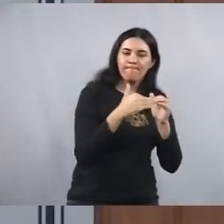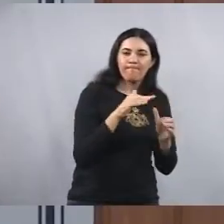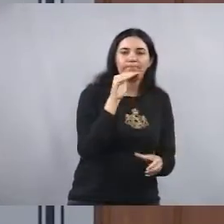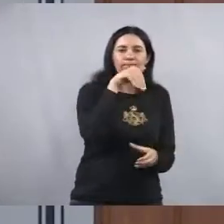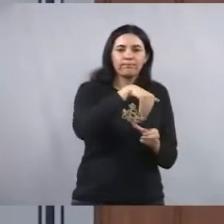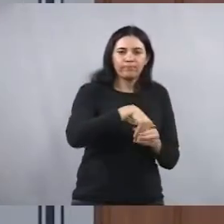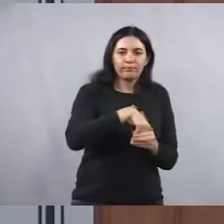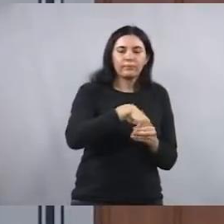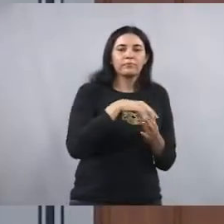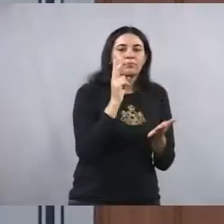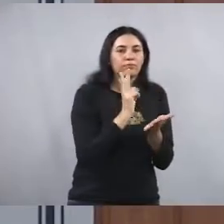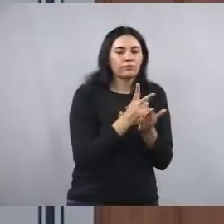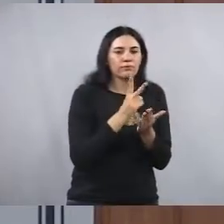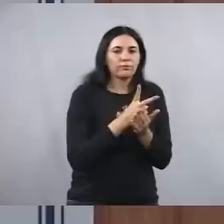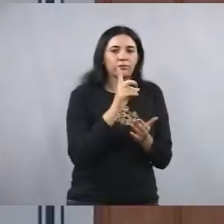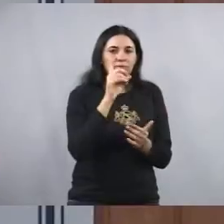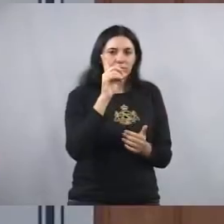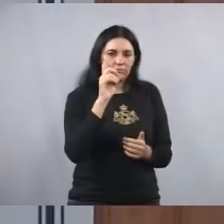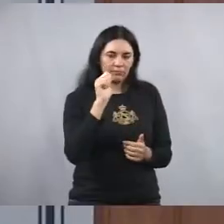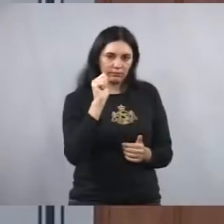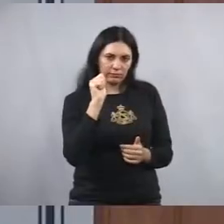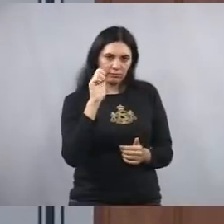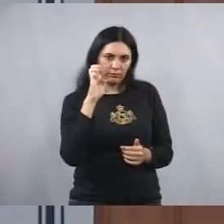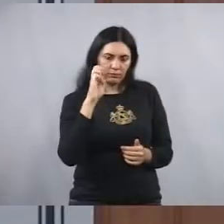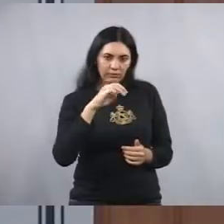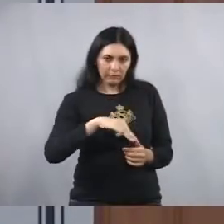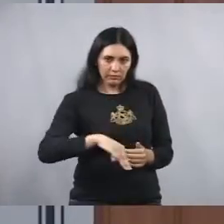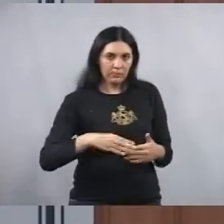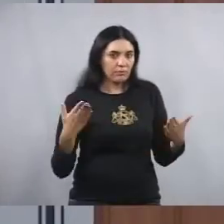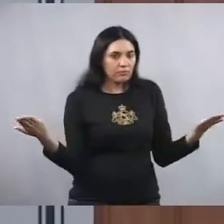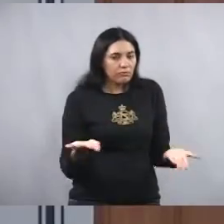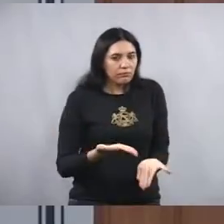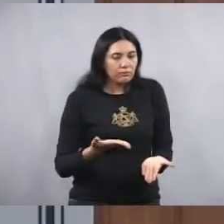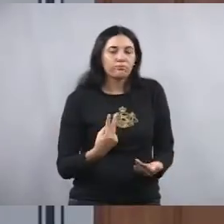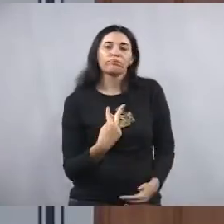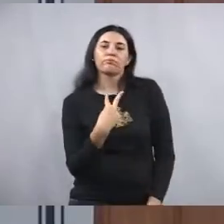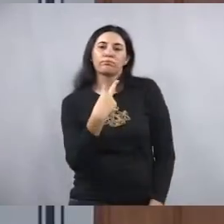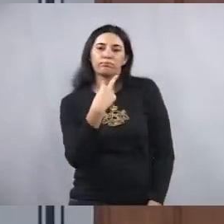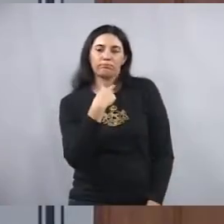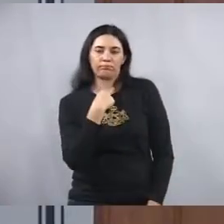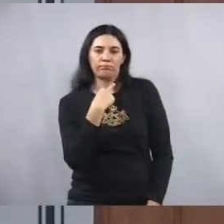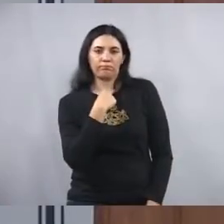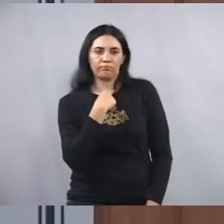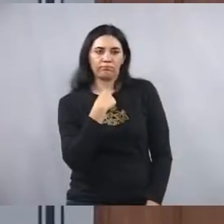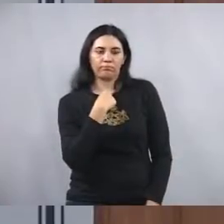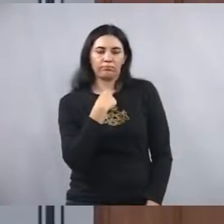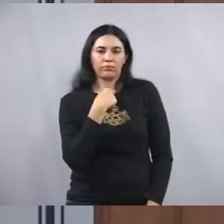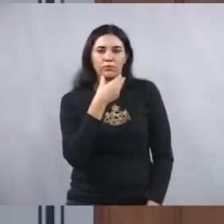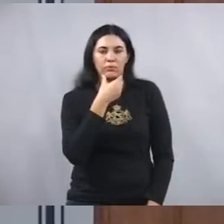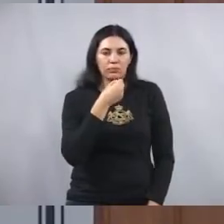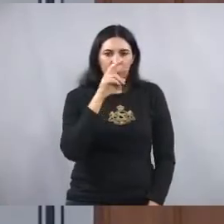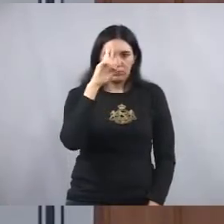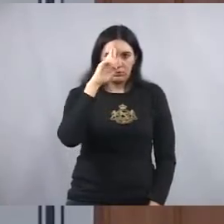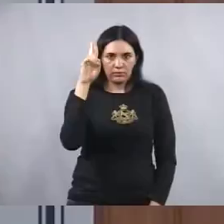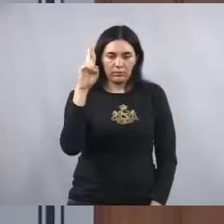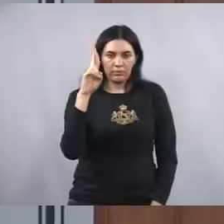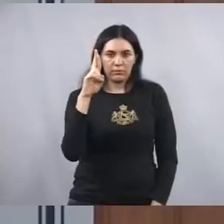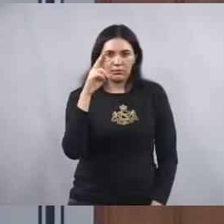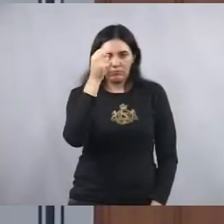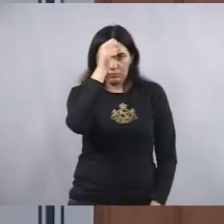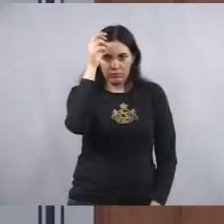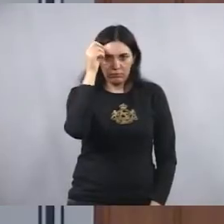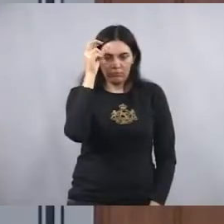manter o dai agora nós não podemos o senhor líder do prefeito Vereador Marcos